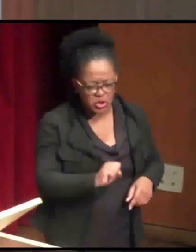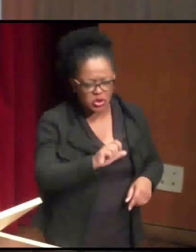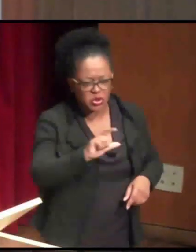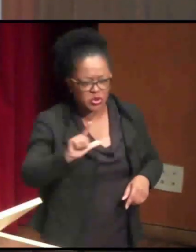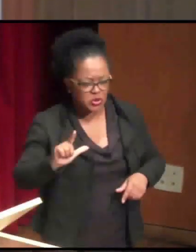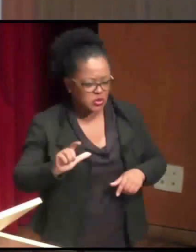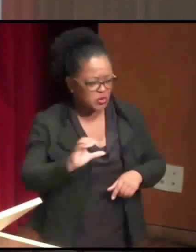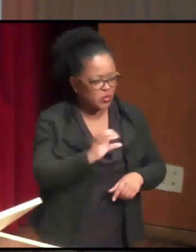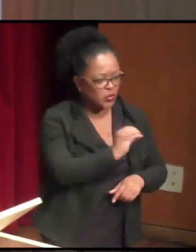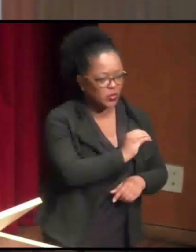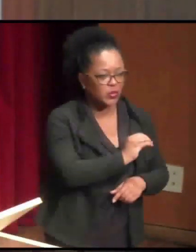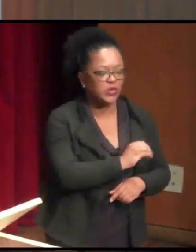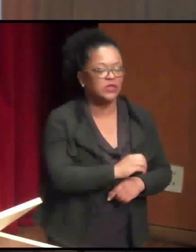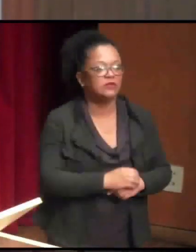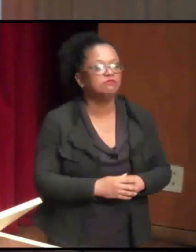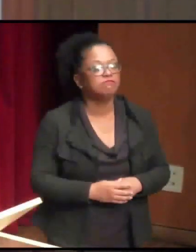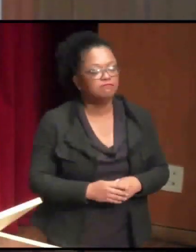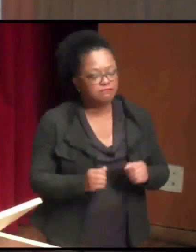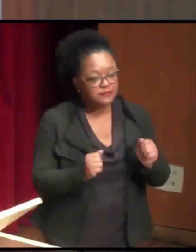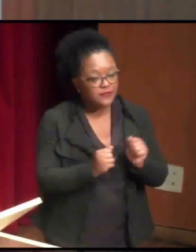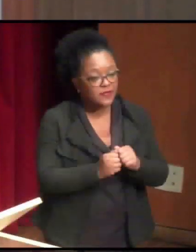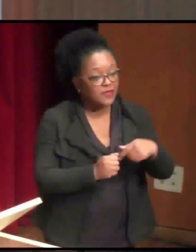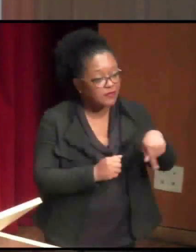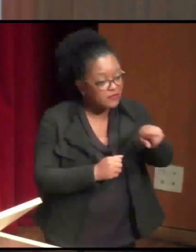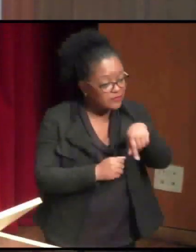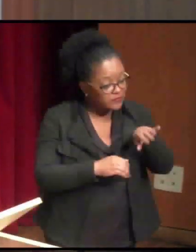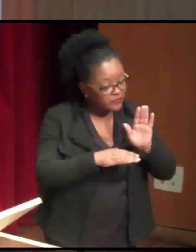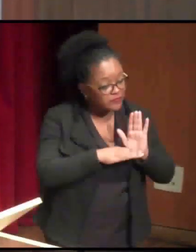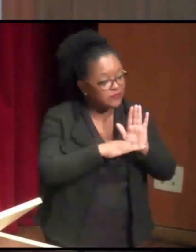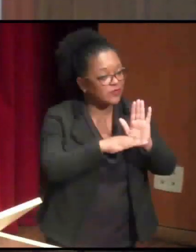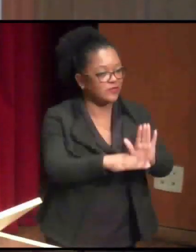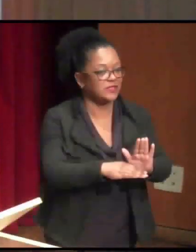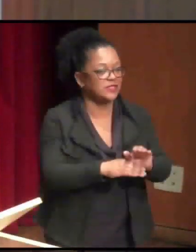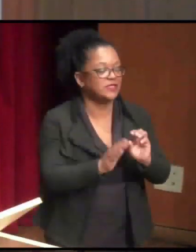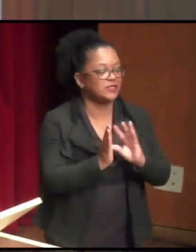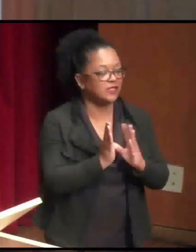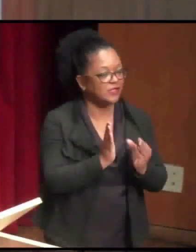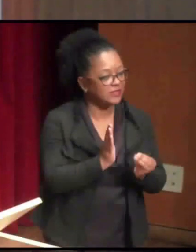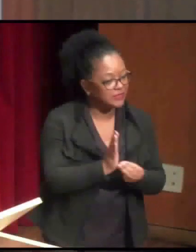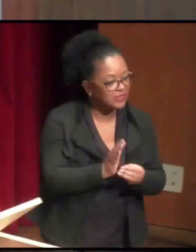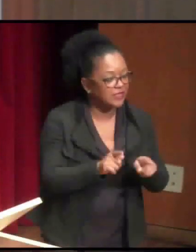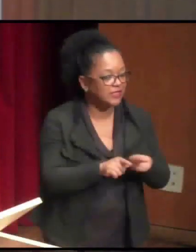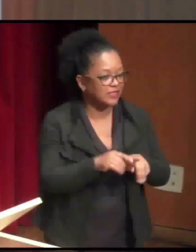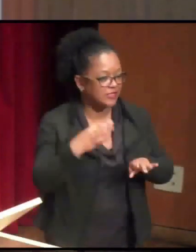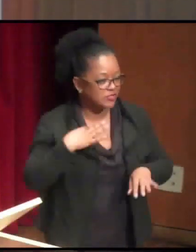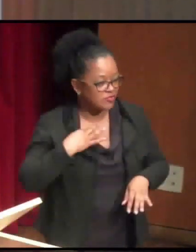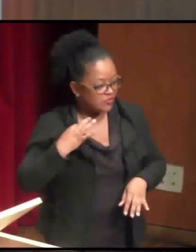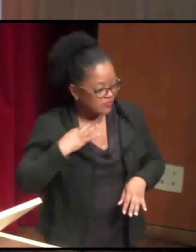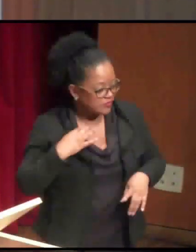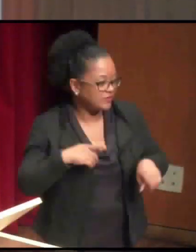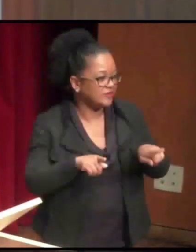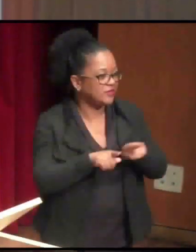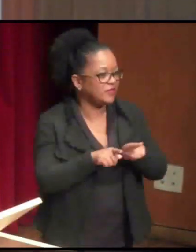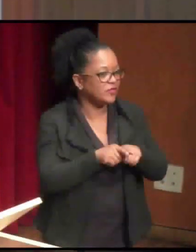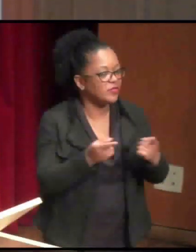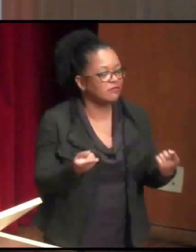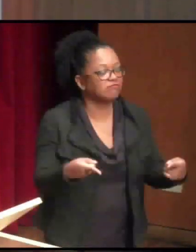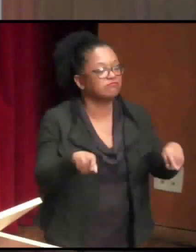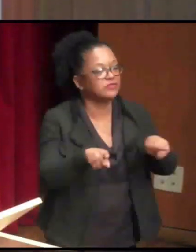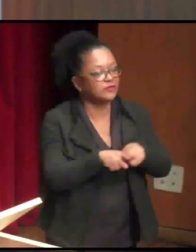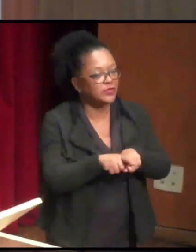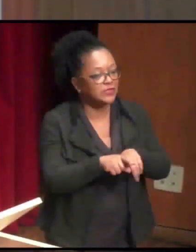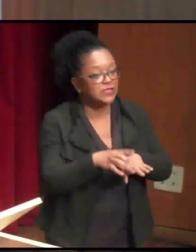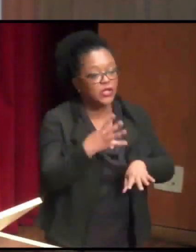caravanas... Tudo isso com a ajuda de vocês, igrejas, voluntários e parceiros que propiciaram